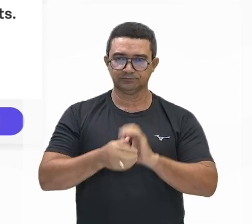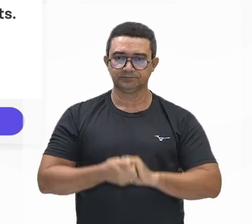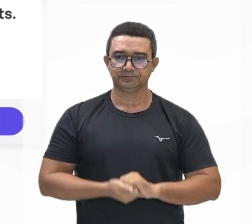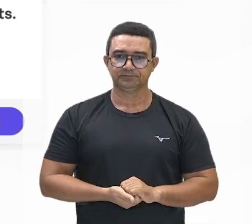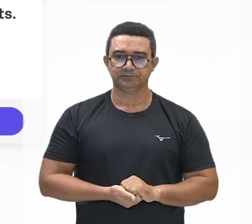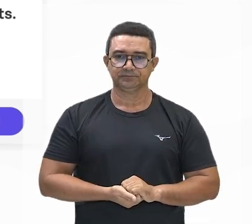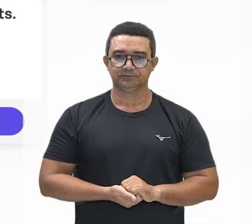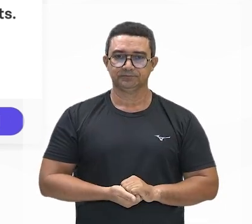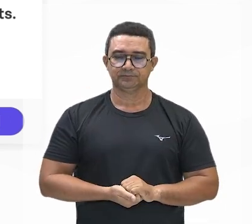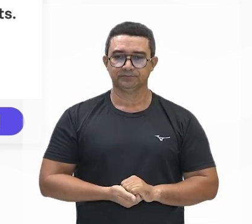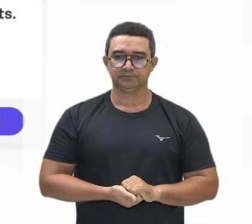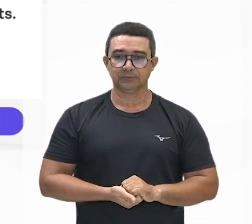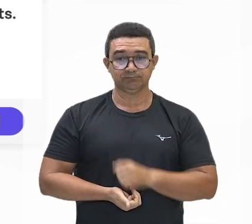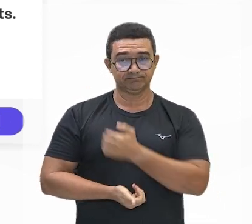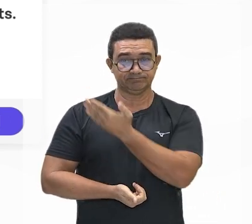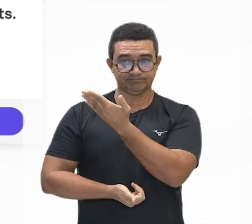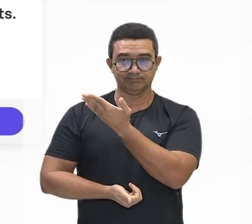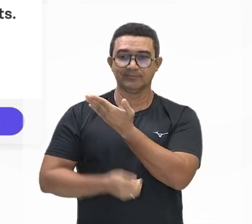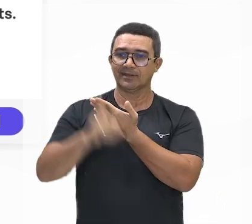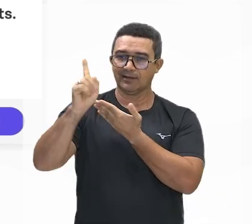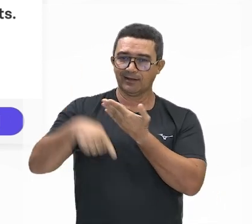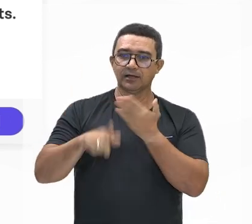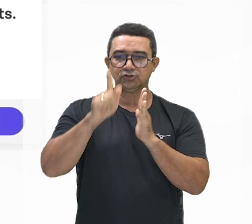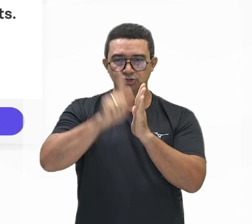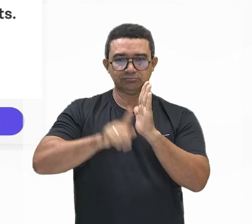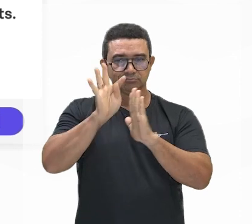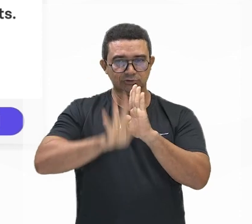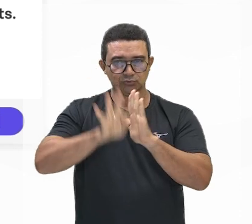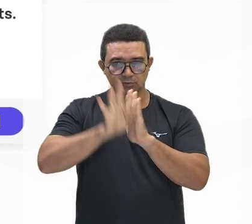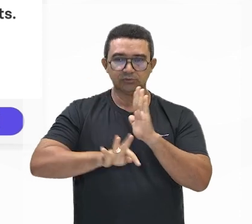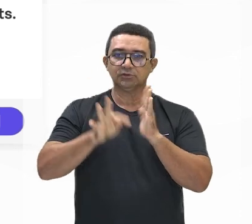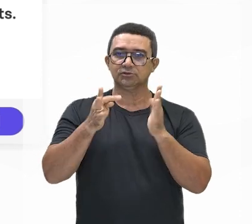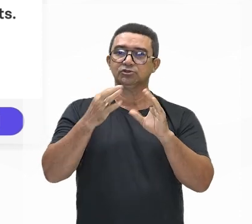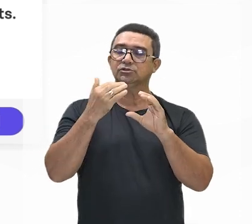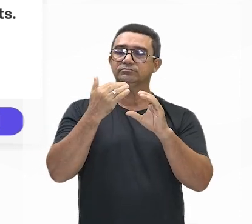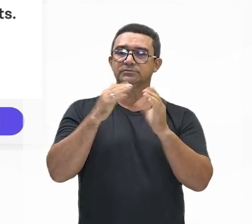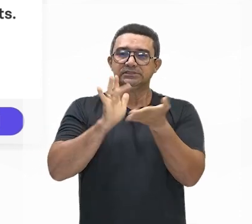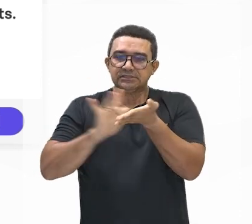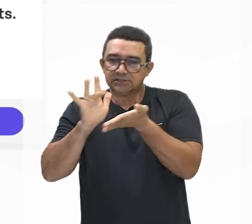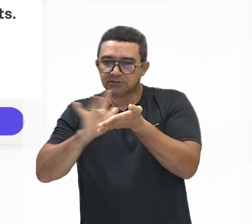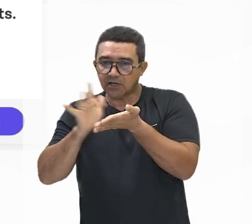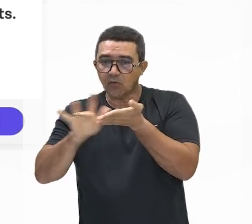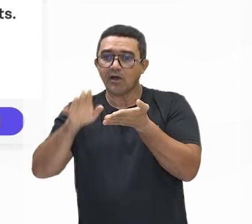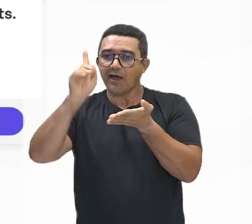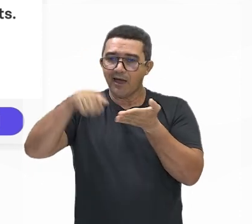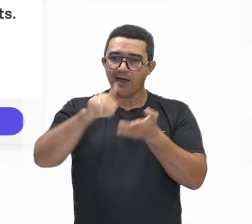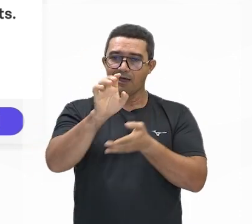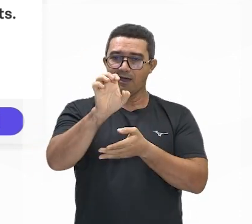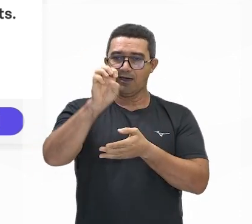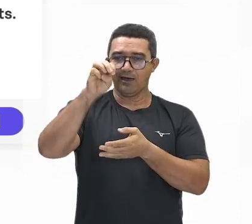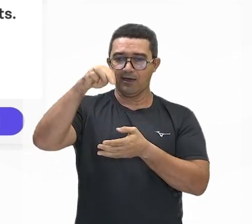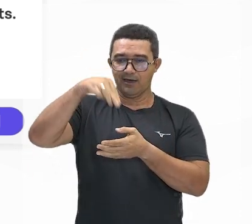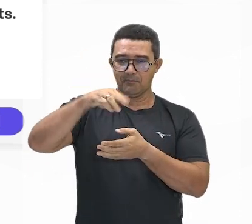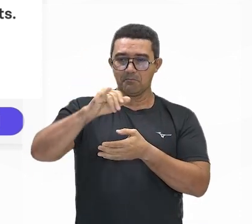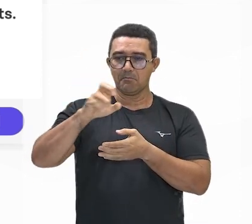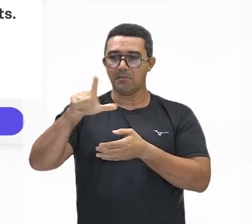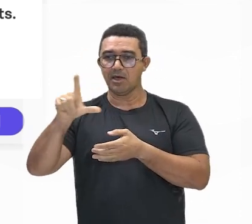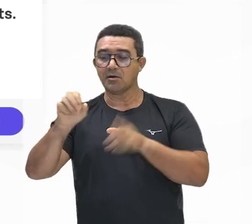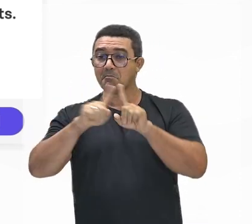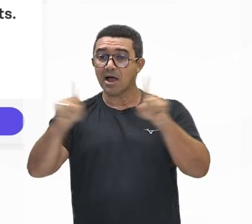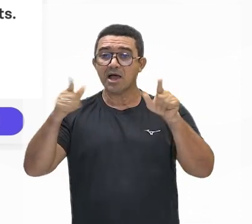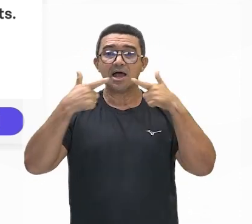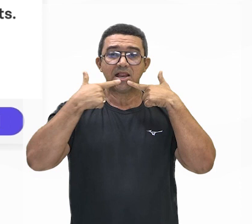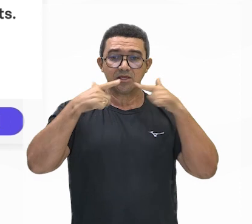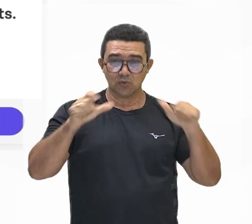gênero textual digital, é um e-mail, mas pela linguagem nós percebemos que ele está sendo